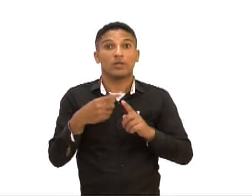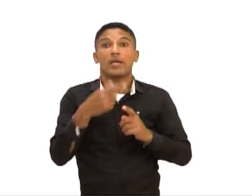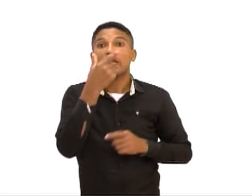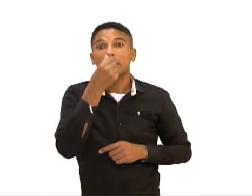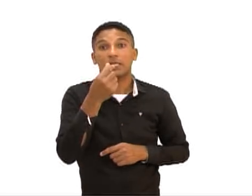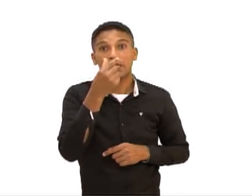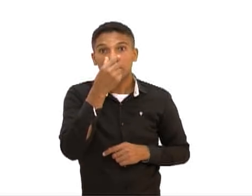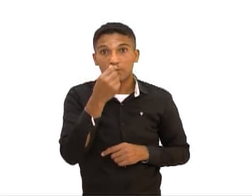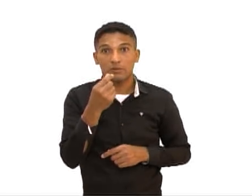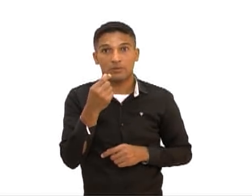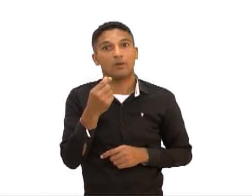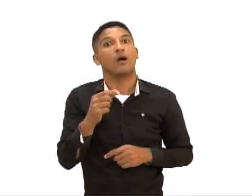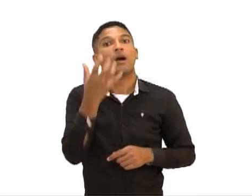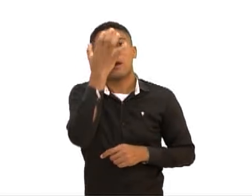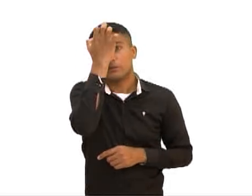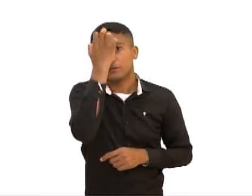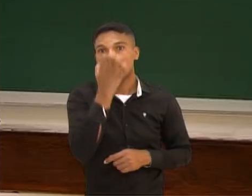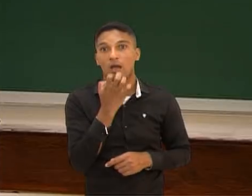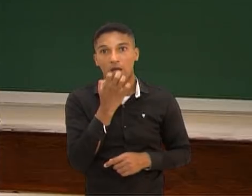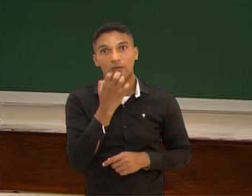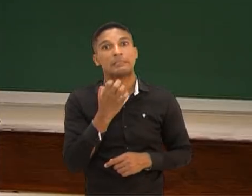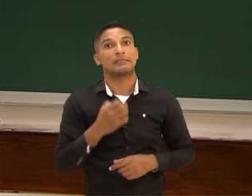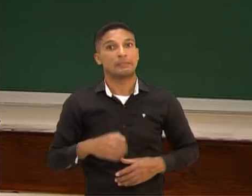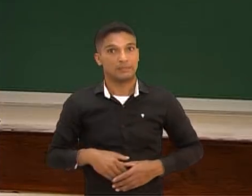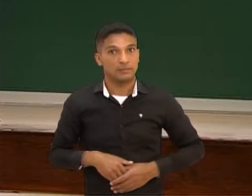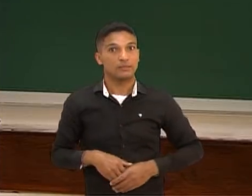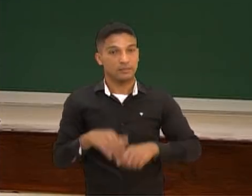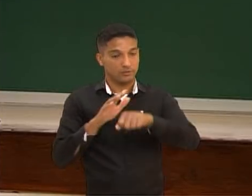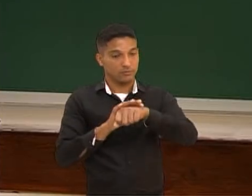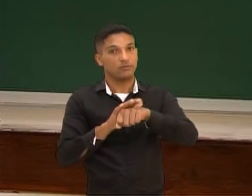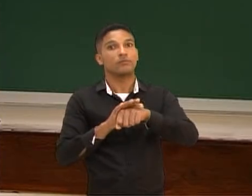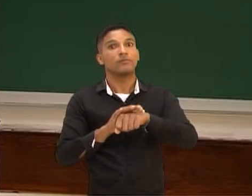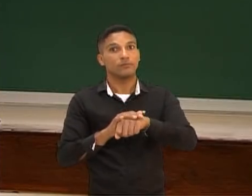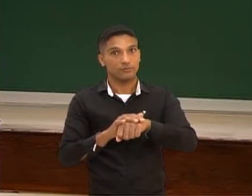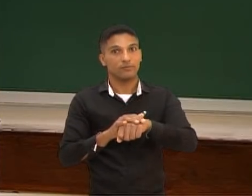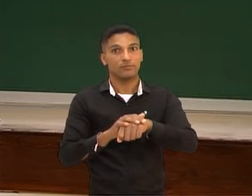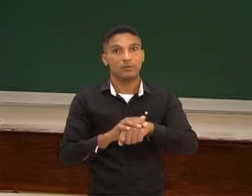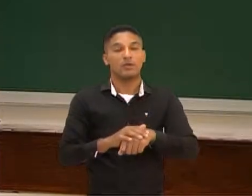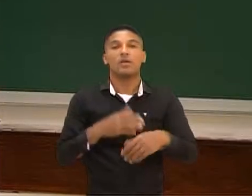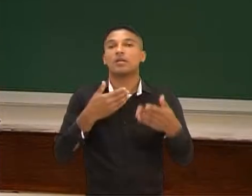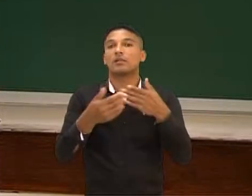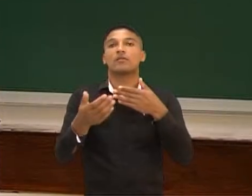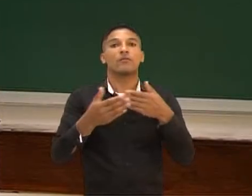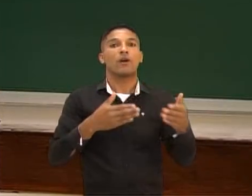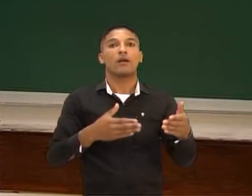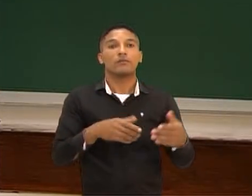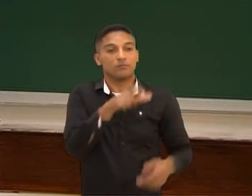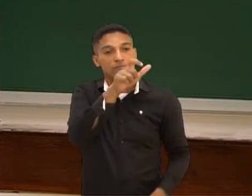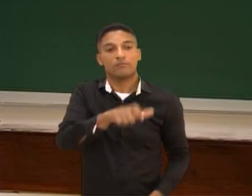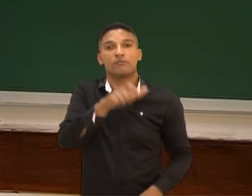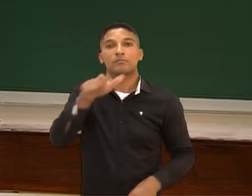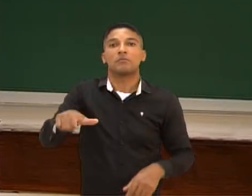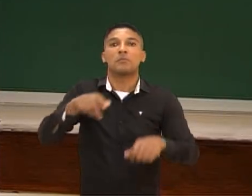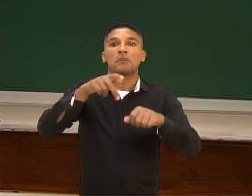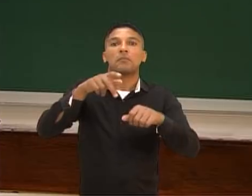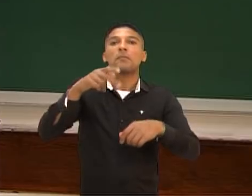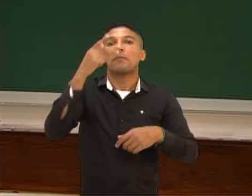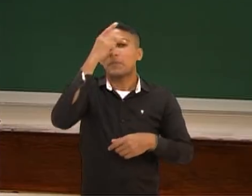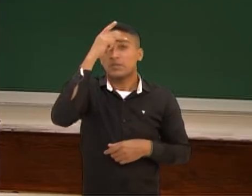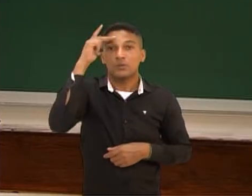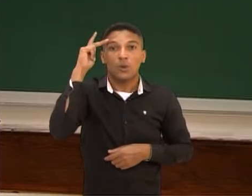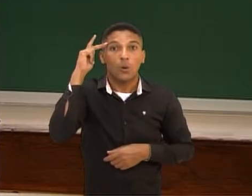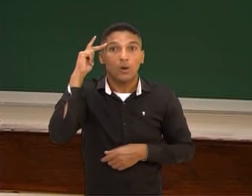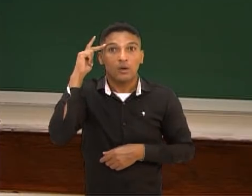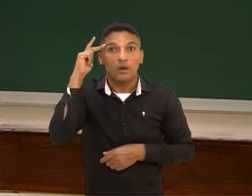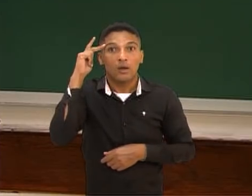descendente asiático, europeu, mestiço, etc. Né? Então, não importa a descendência das pessoas, todos somos iguais e temos que